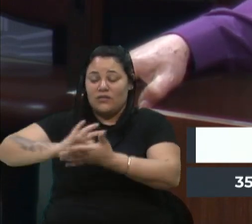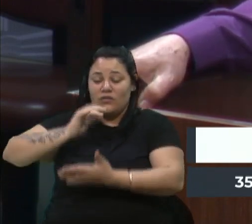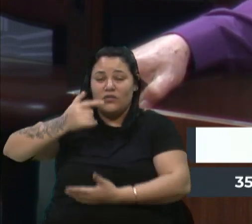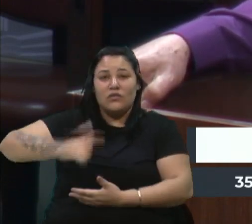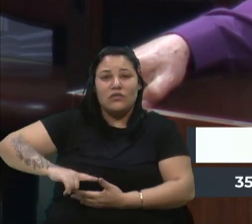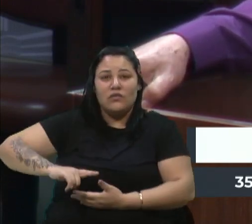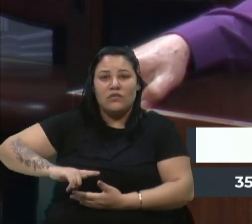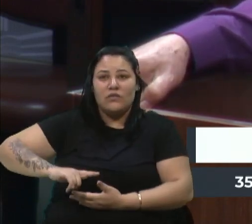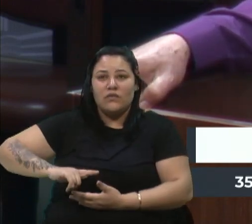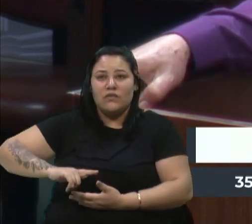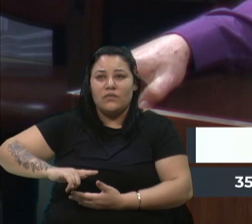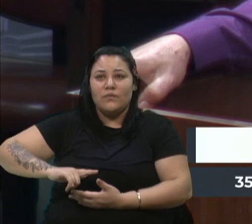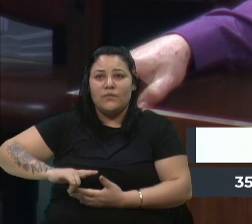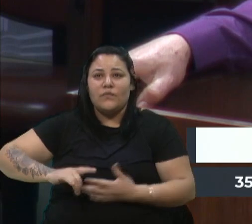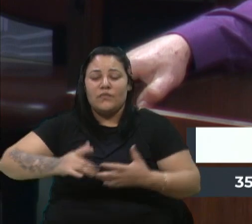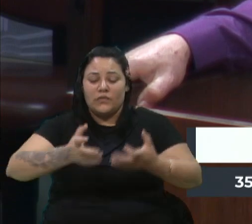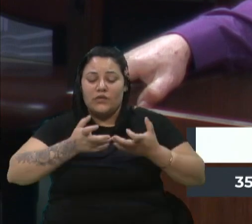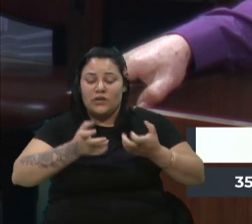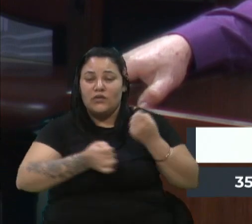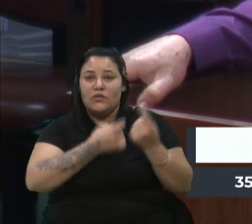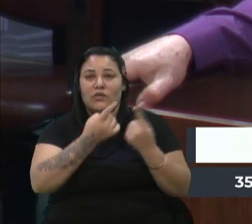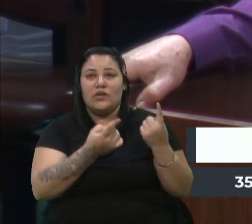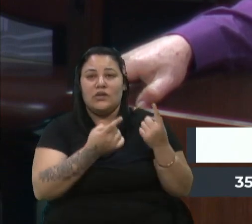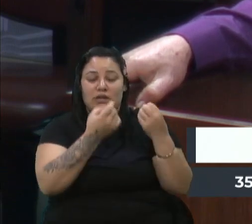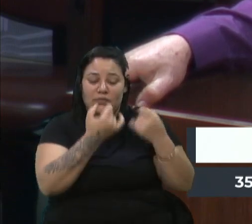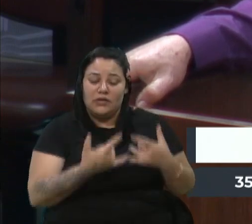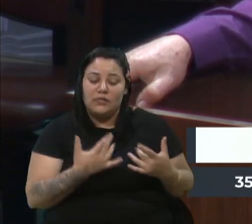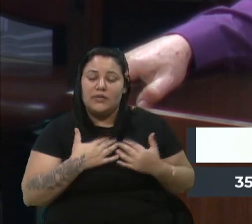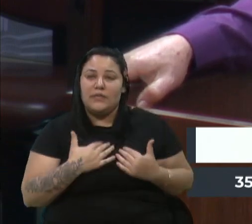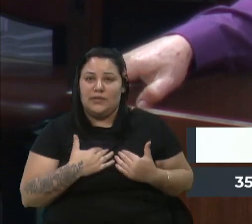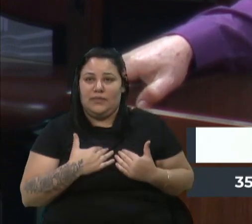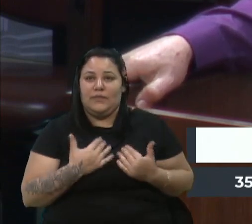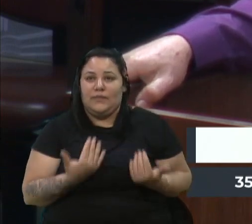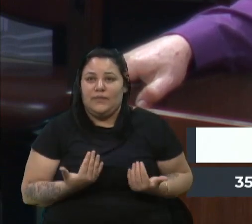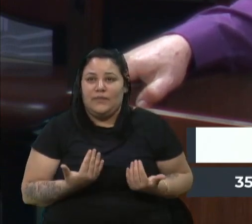Mas eu conto muito, colega Lucas, que eu gostei